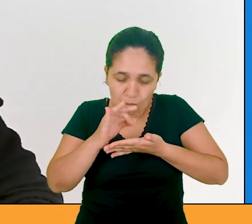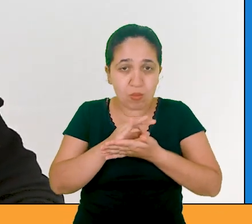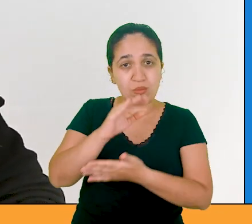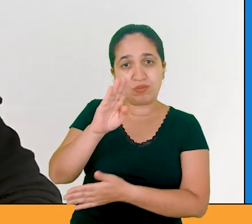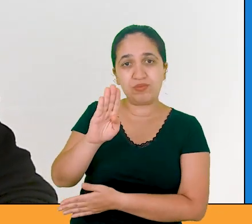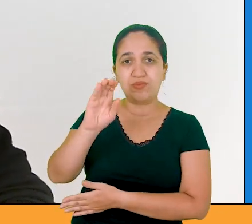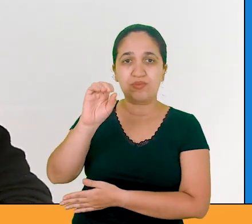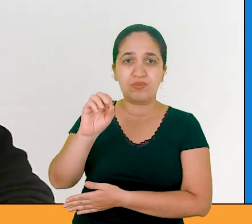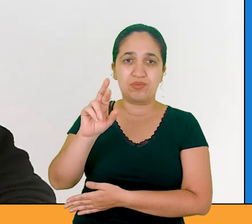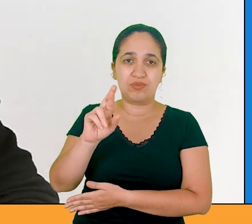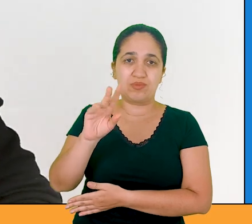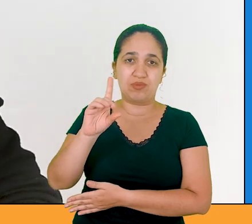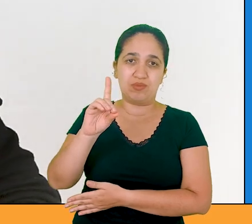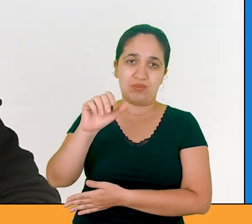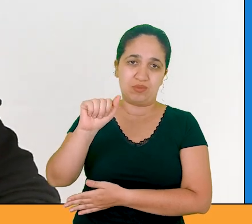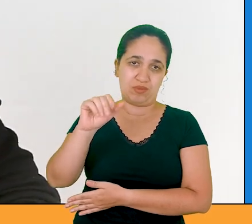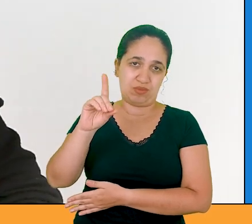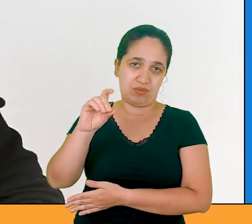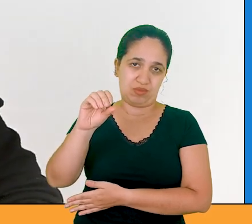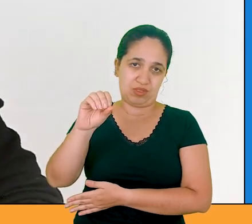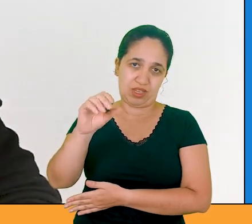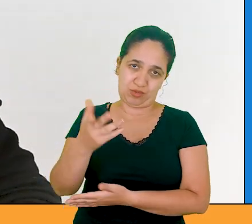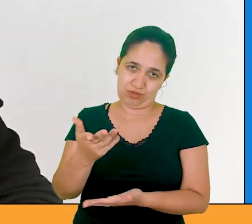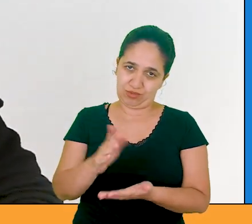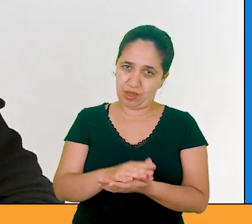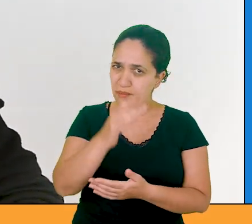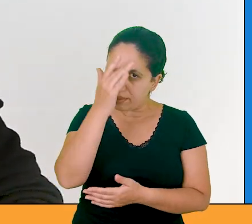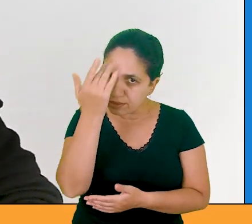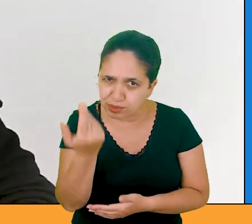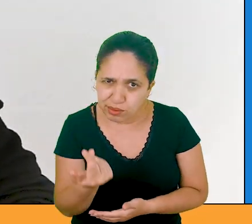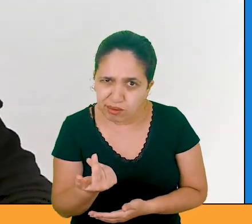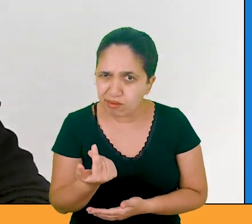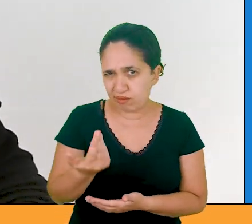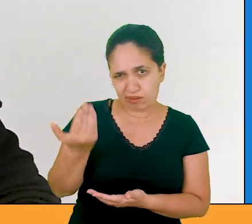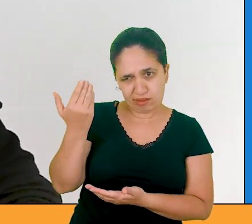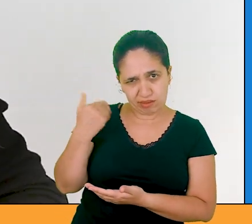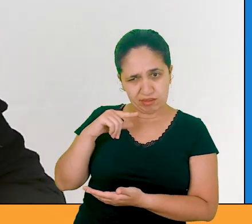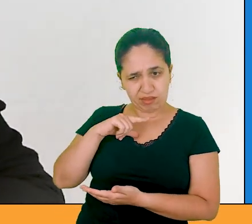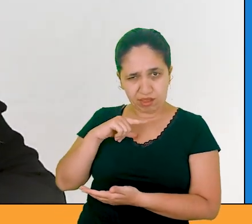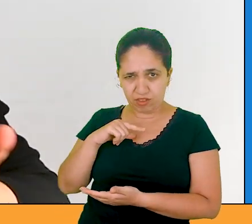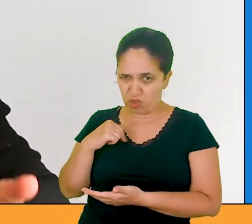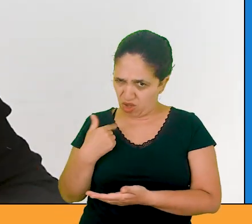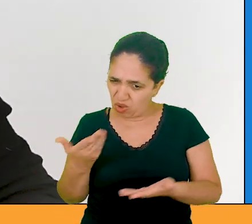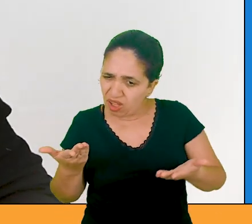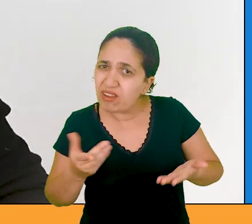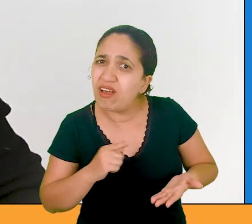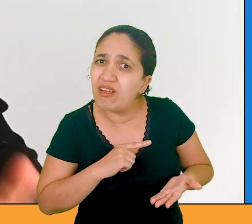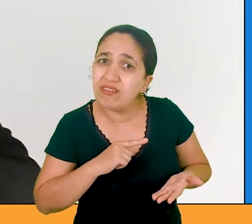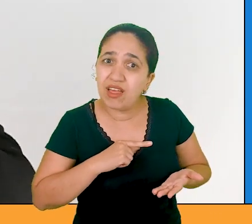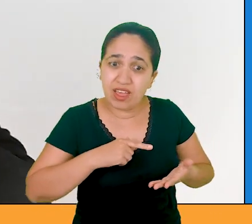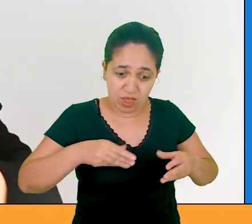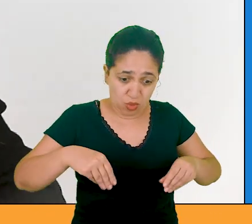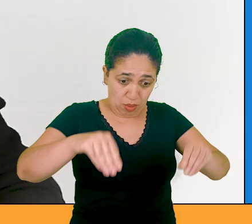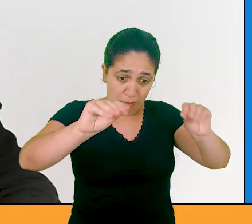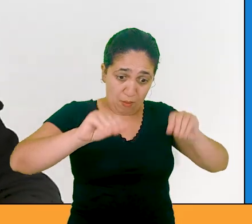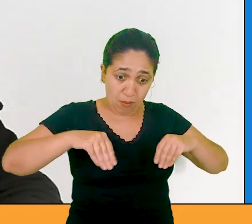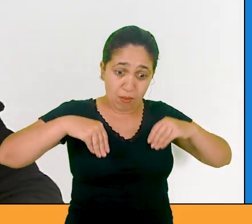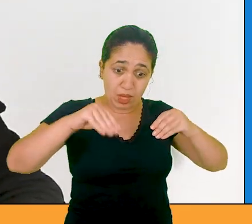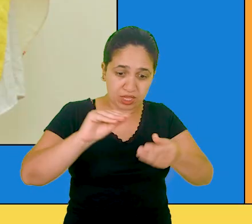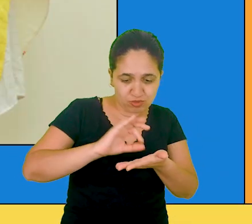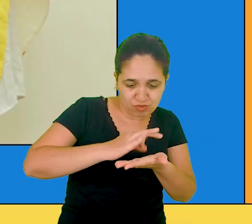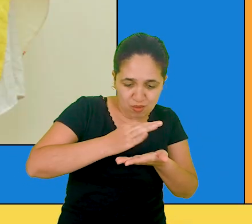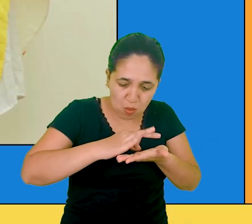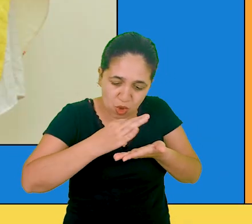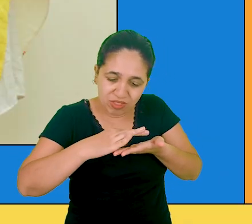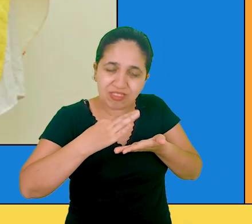bordados. Quem nunca teve ou tem até hoje na cozinha aquele pano de prato que tem um bordadinho? À esquerda,